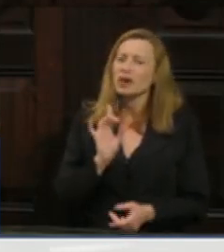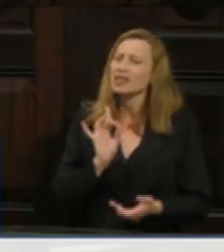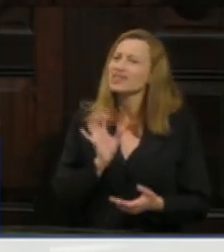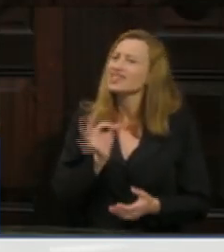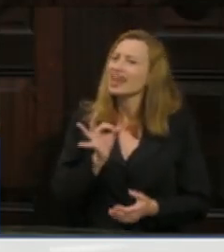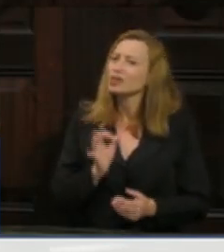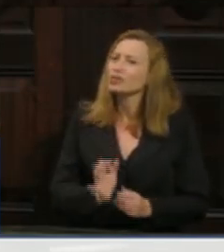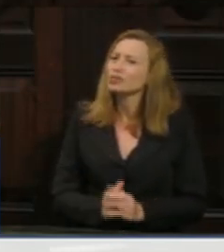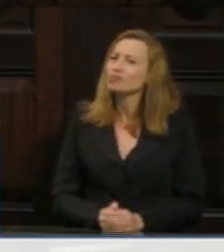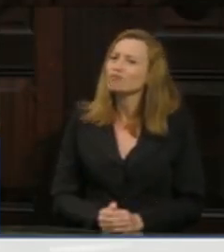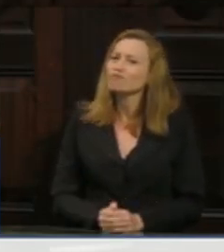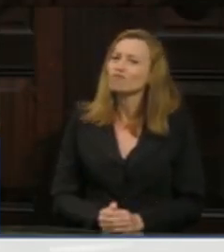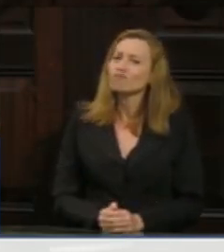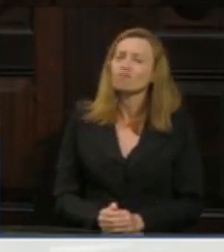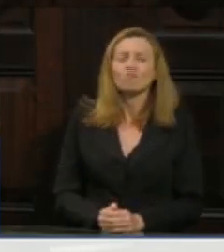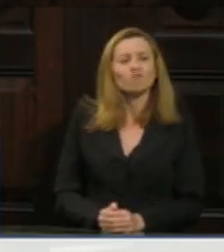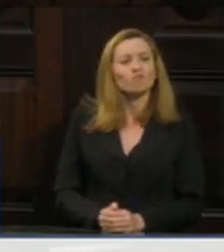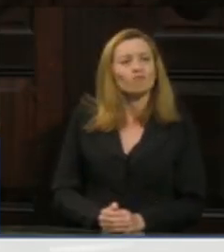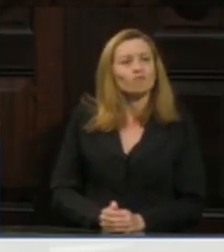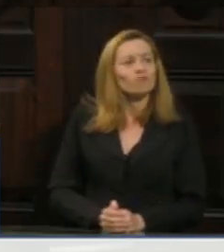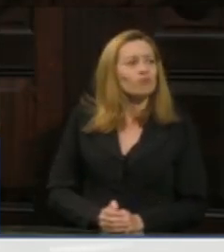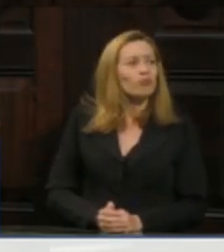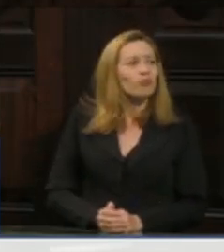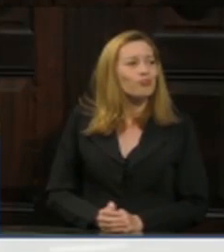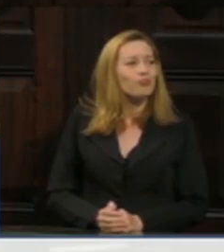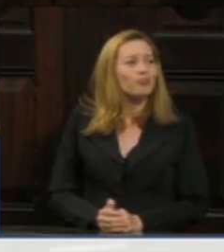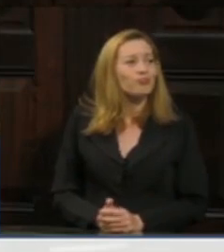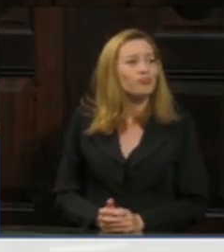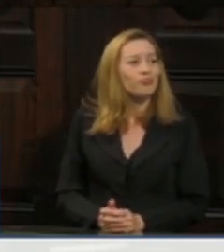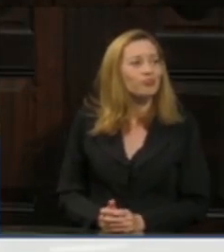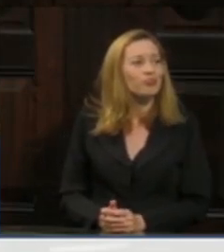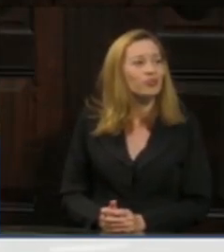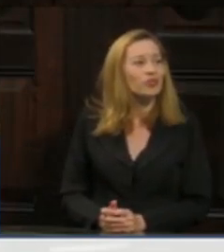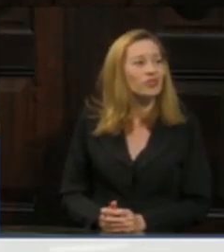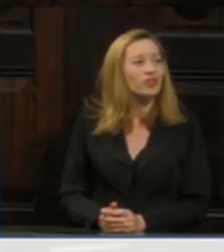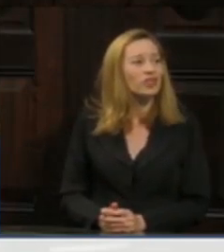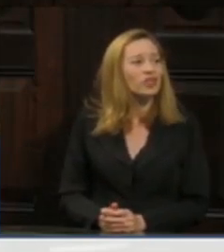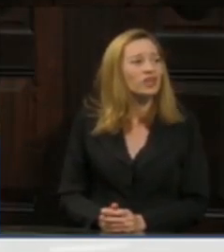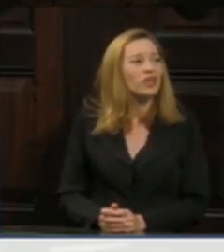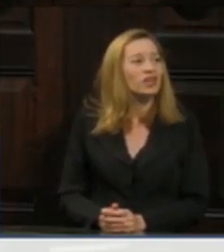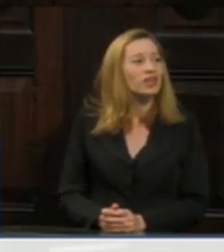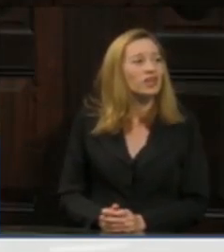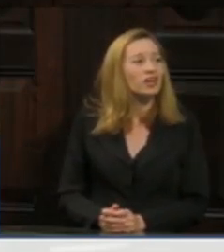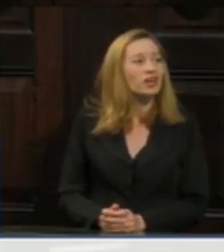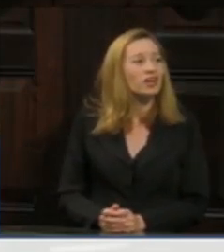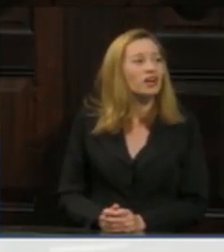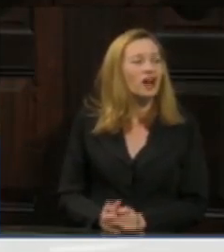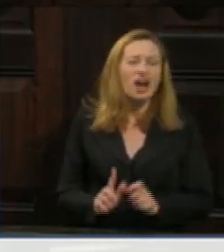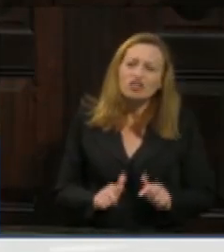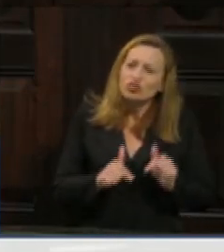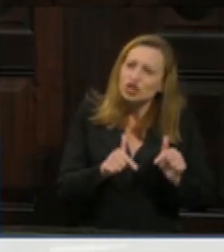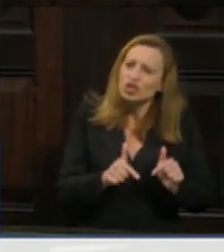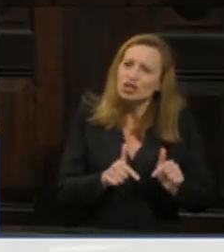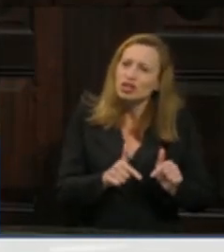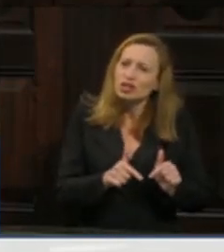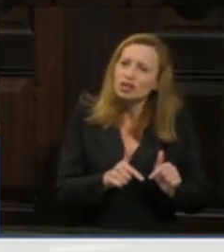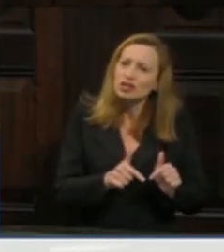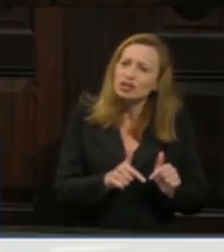um tema que foi abordado aqui também pelo deputado Luiz Paulo, não na mesma